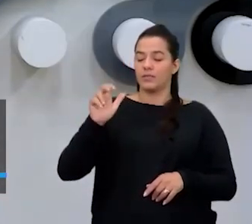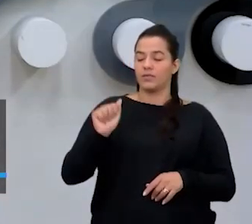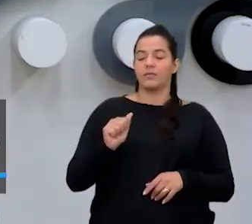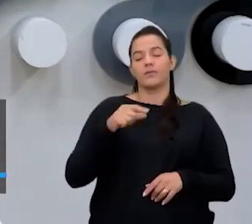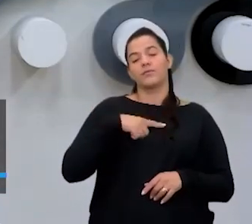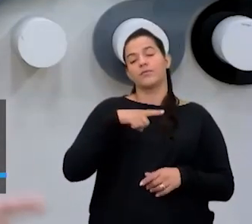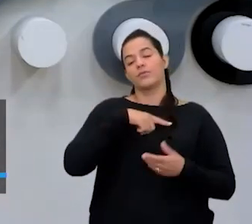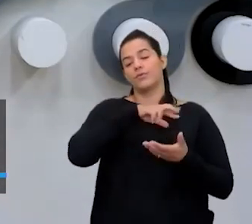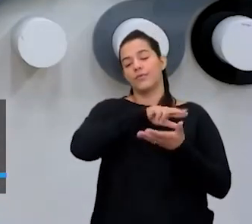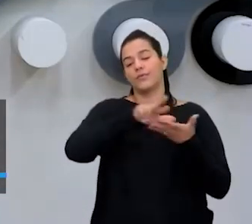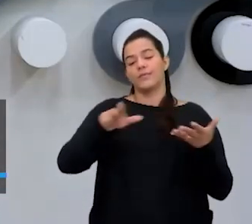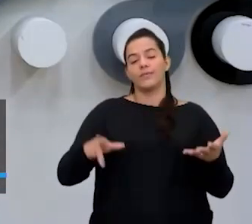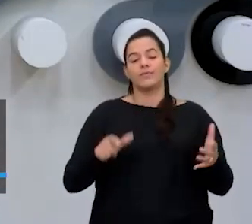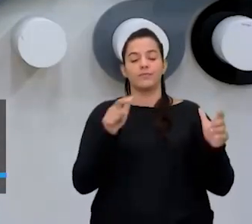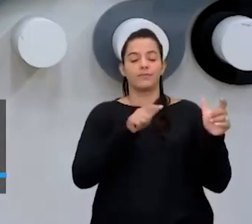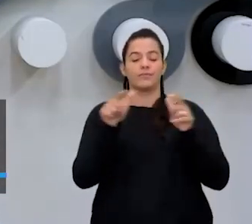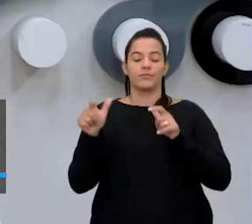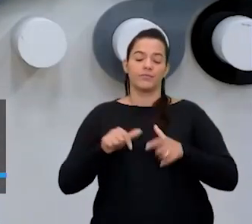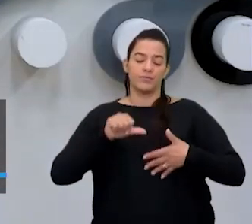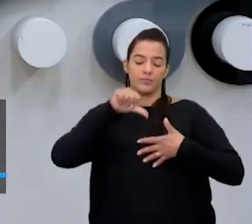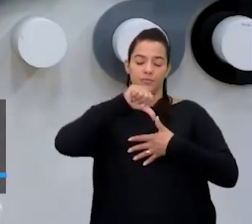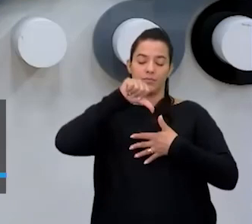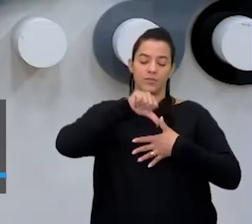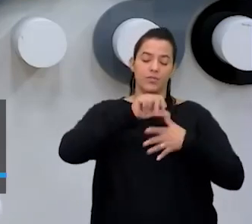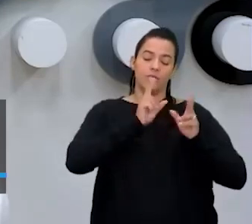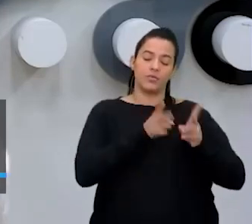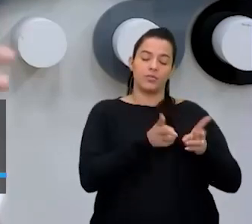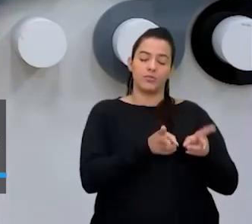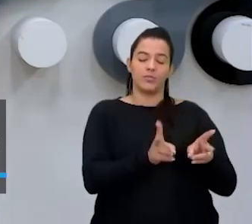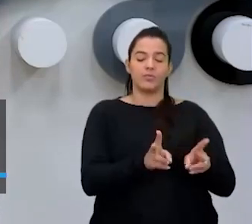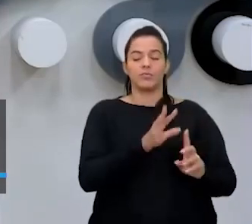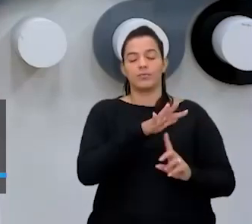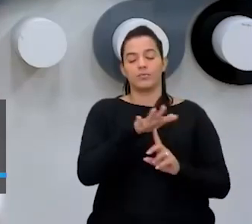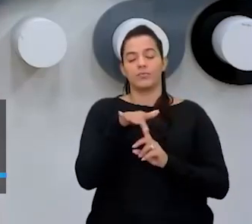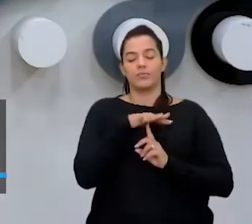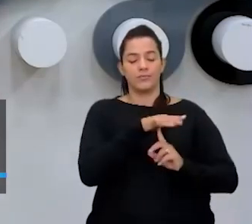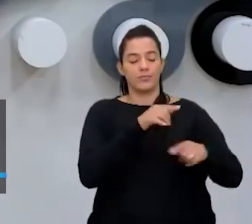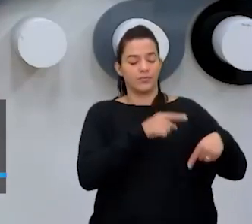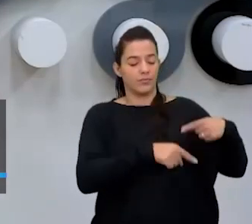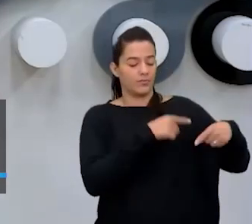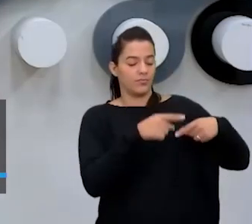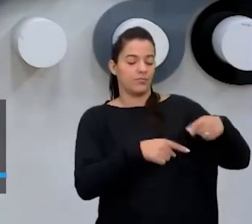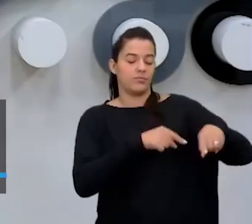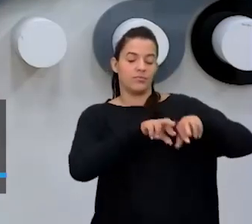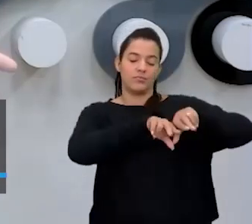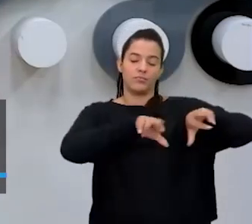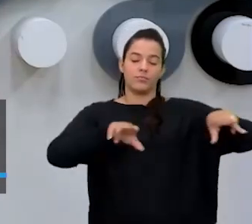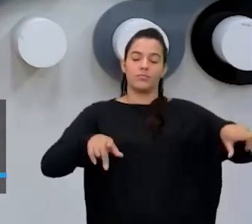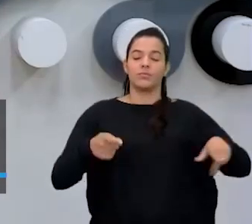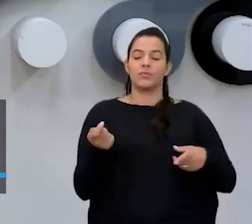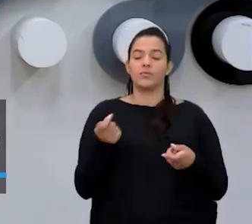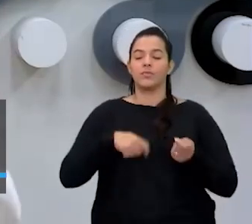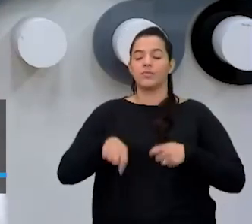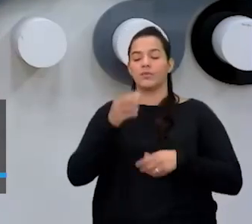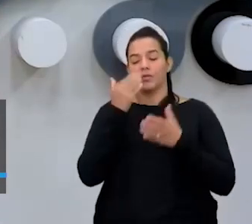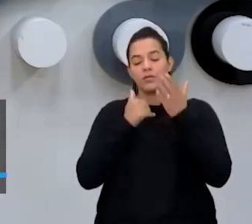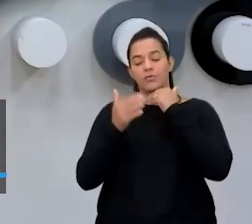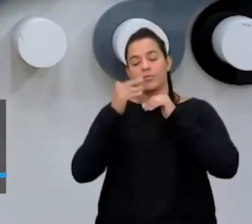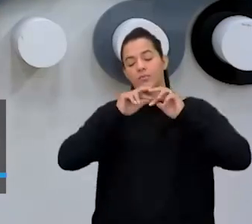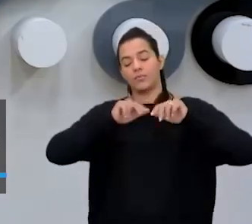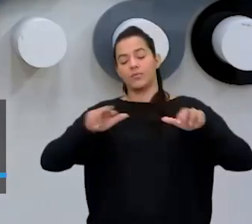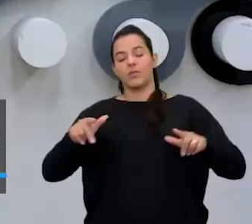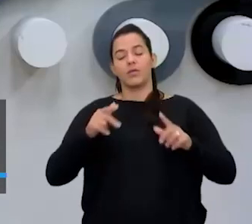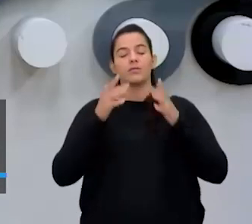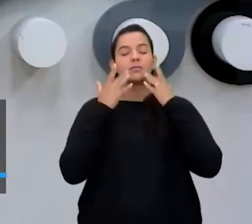diferentes partes da América Latina e mantêm ali uma feira com todas as tradições culinárias, gastronômicas, de artesanato